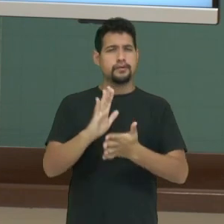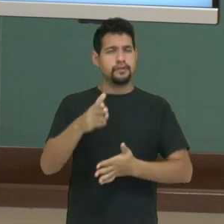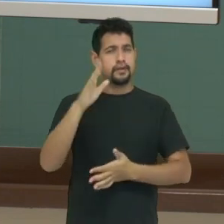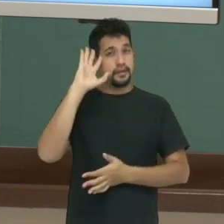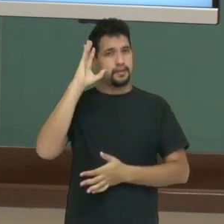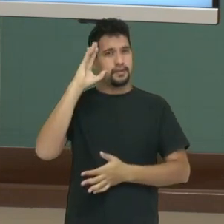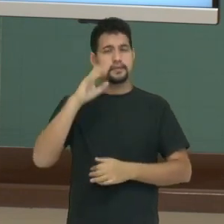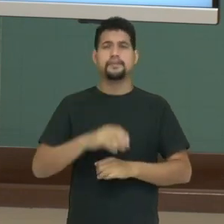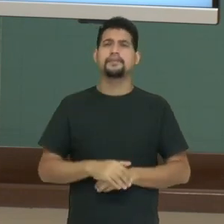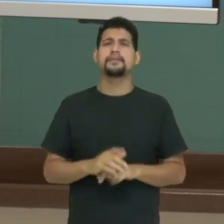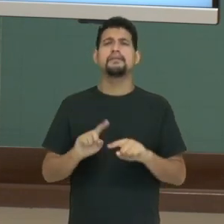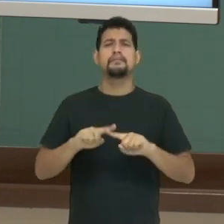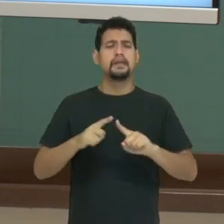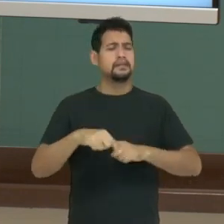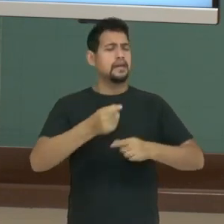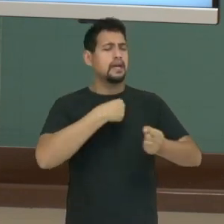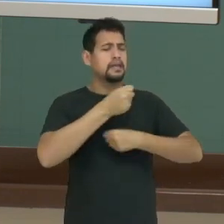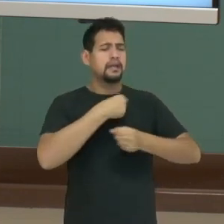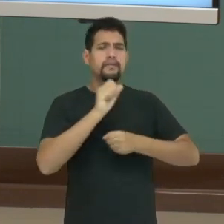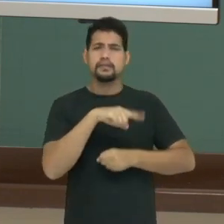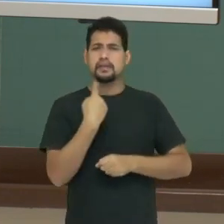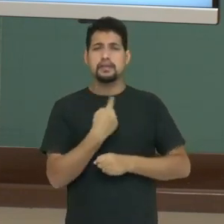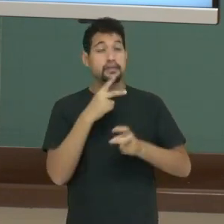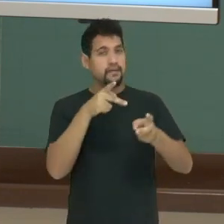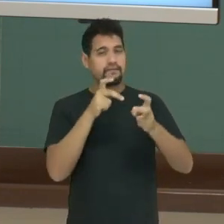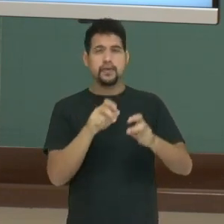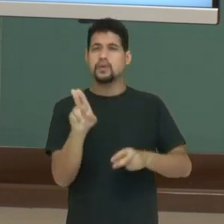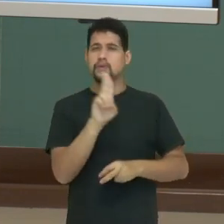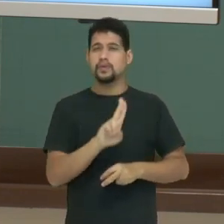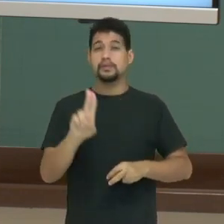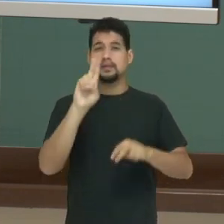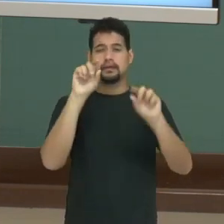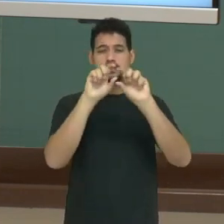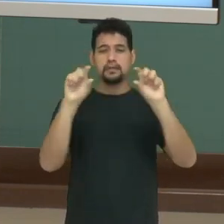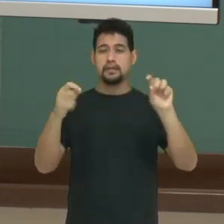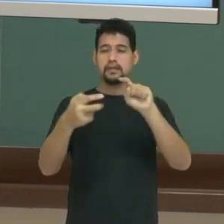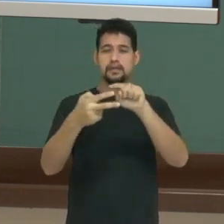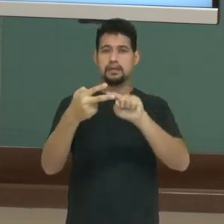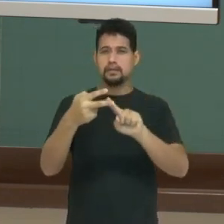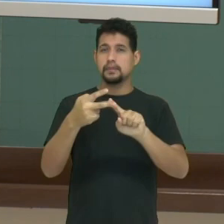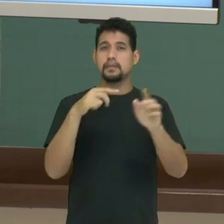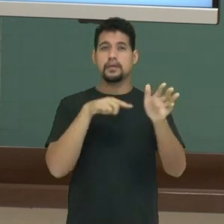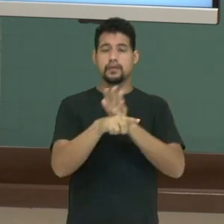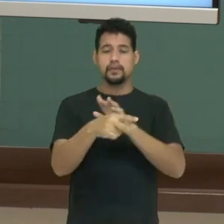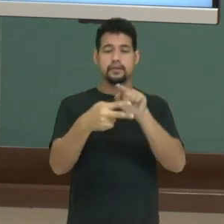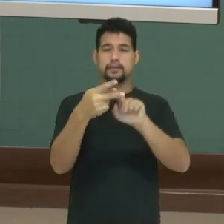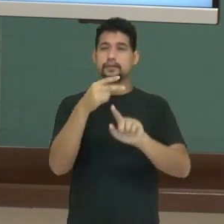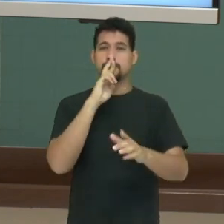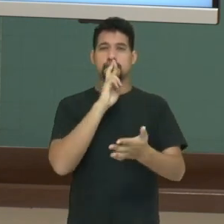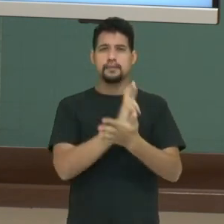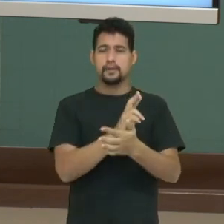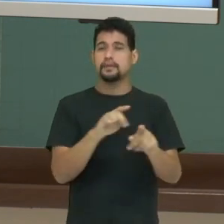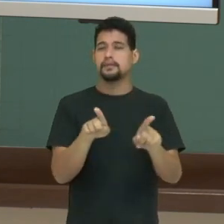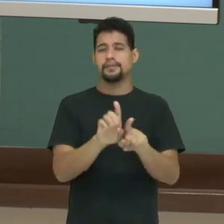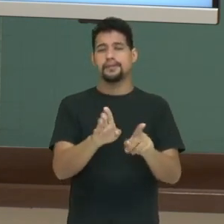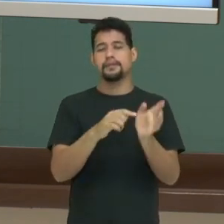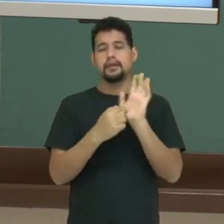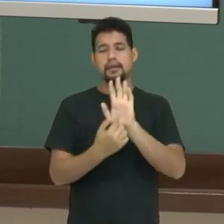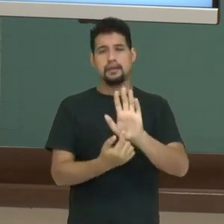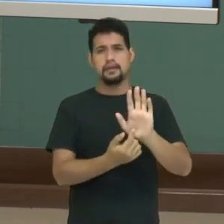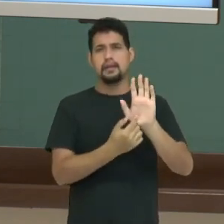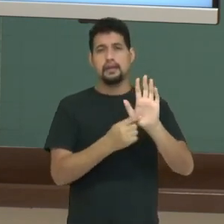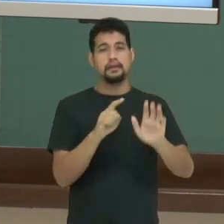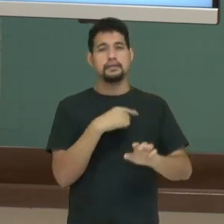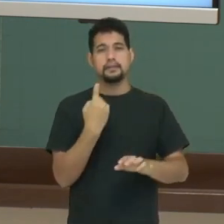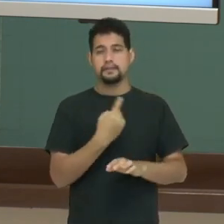ocorrido. Então, a entrevista, que nós vimos o título, o subtítulo, duas perguntas e duas respostas, além da apresentação da